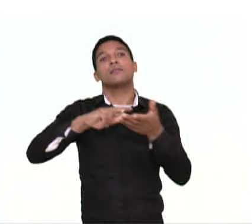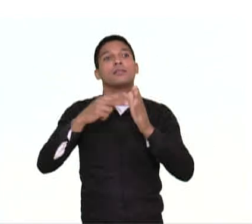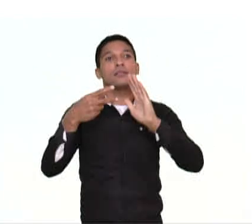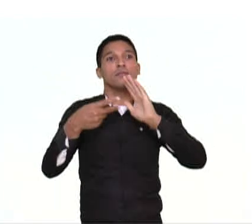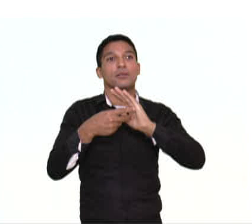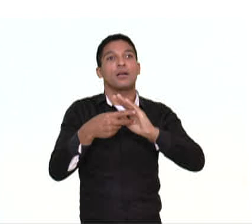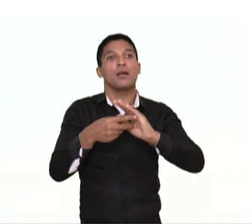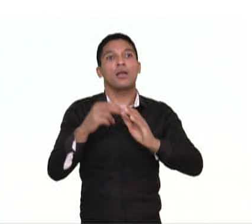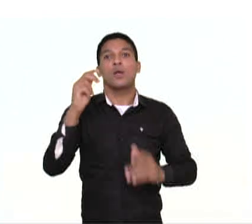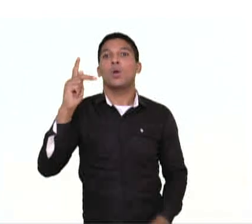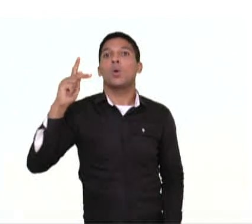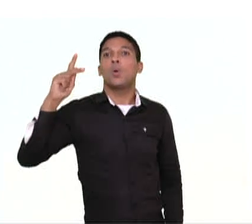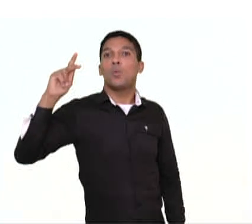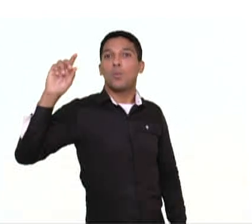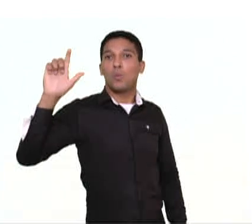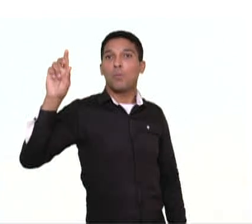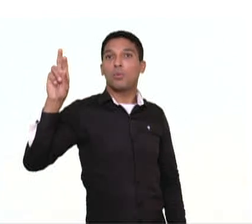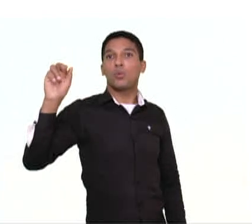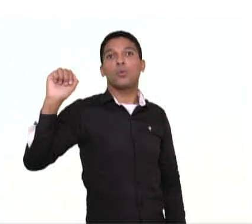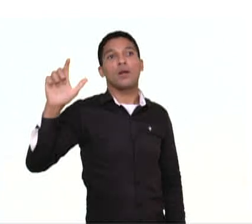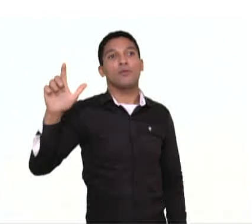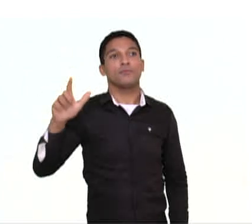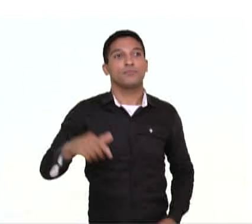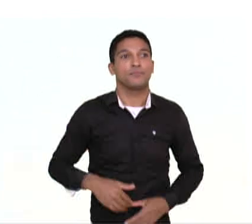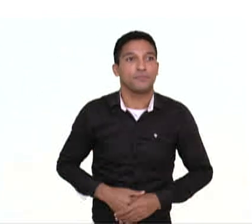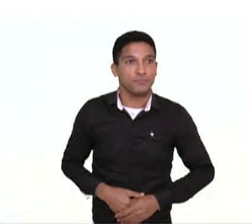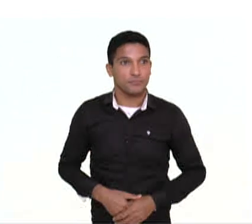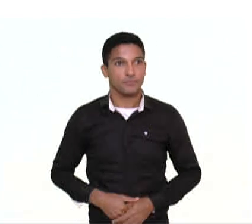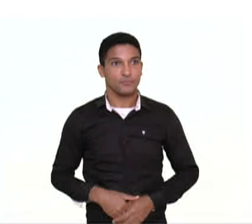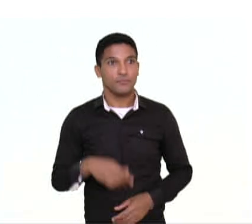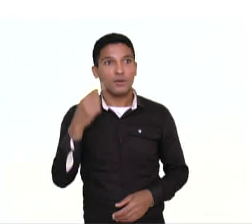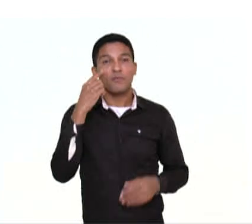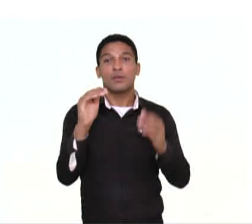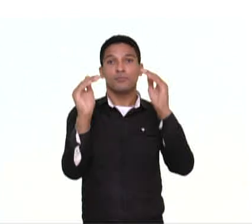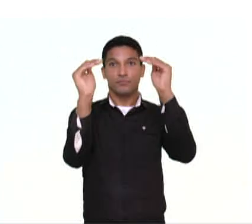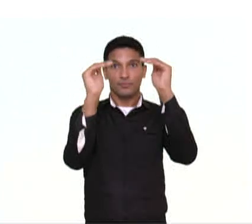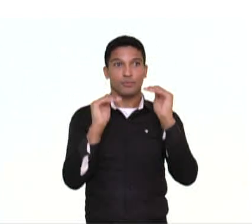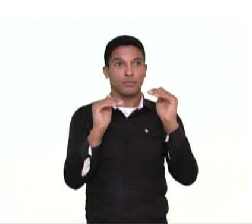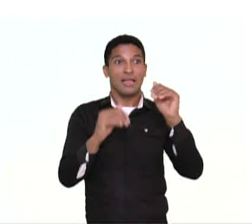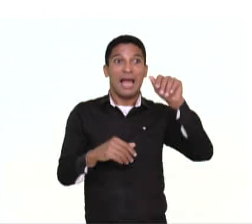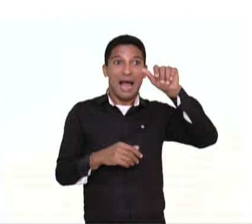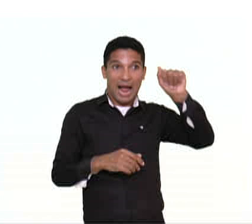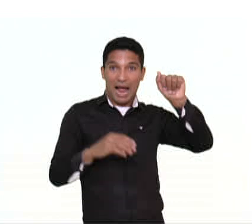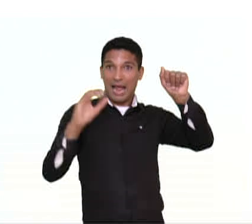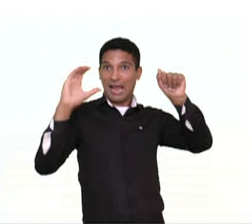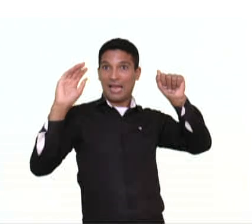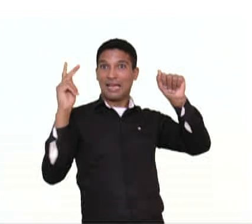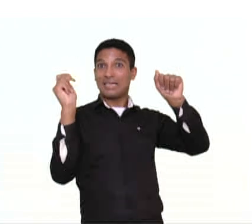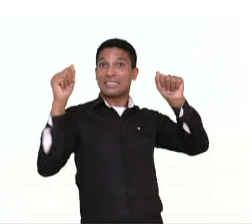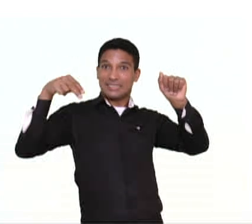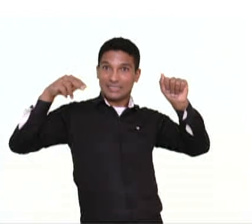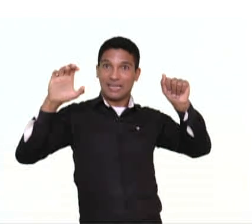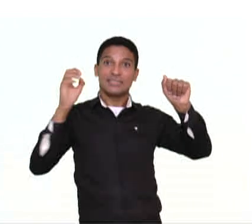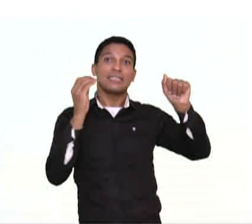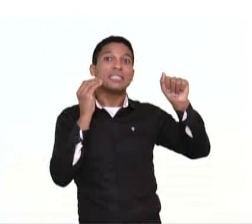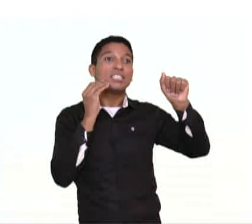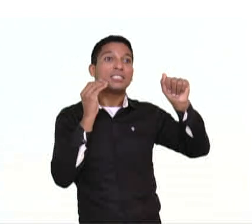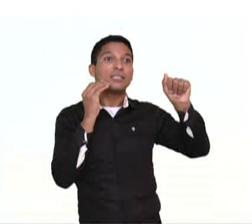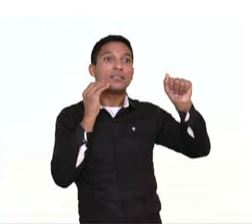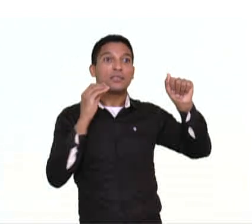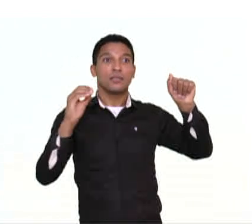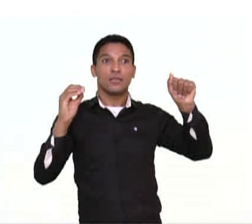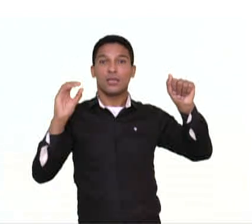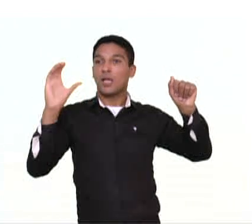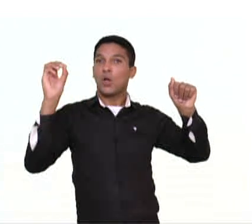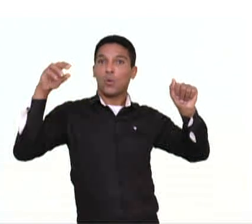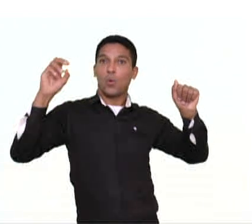e no plural. E a próxima, a chance concreta, também está no feminino e no singular, beleza?